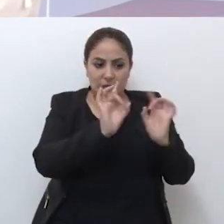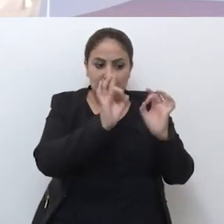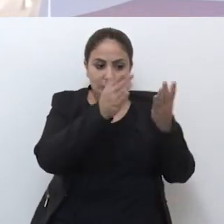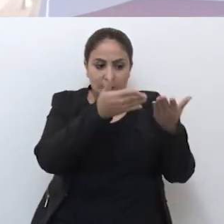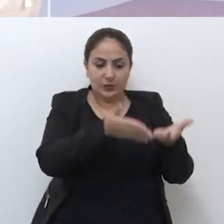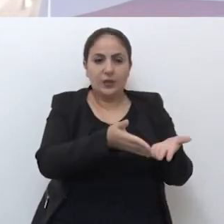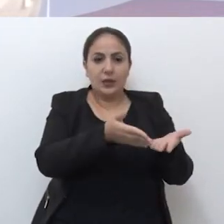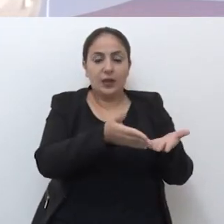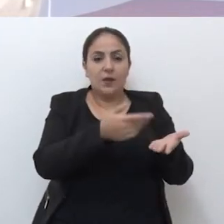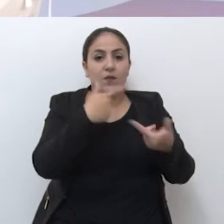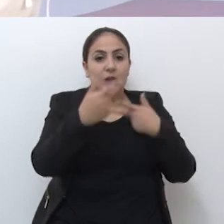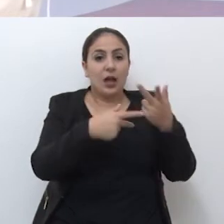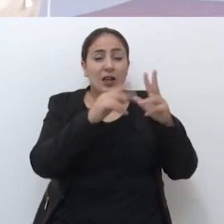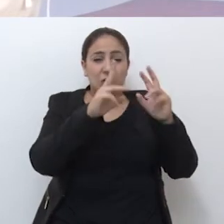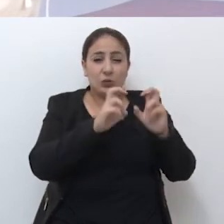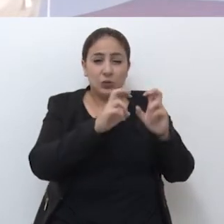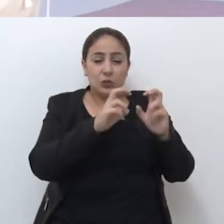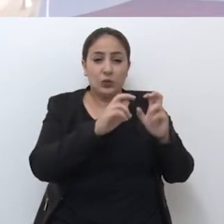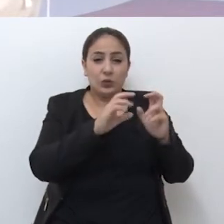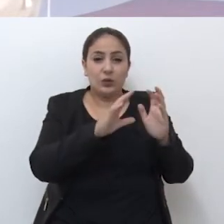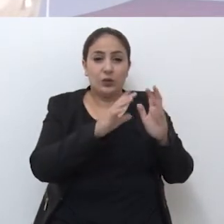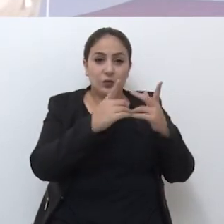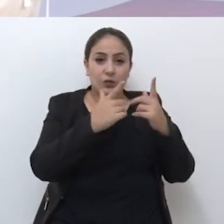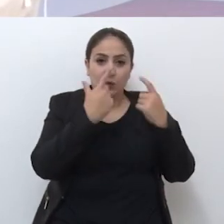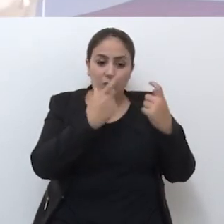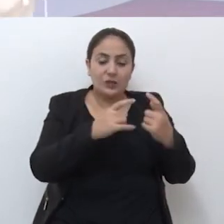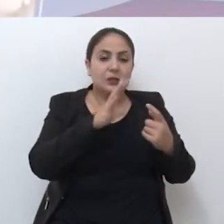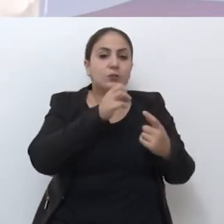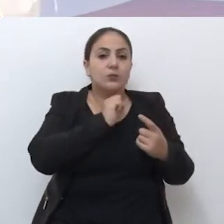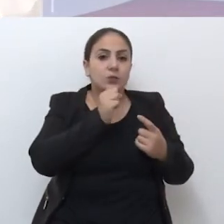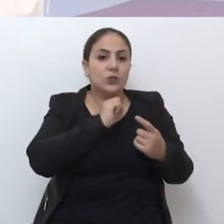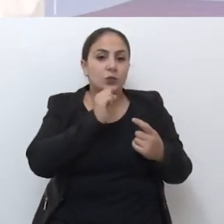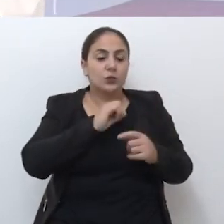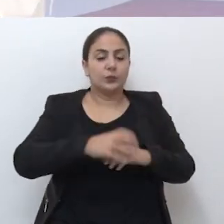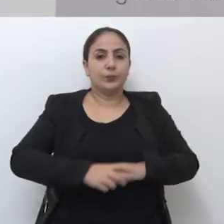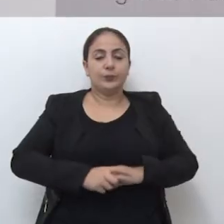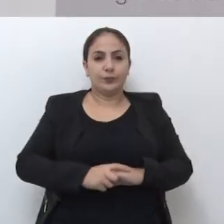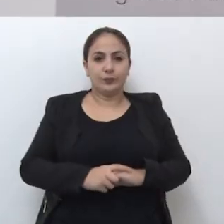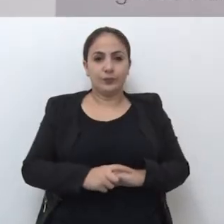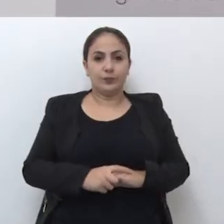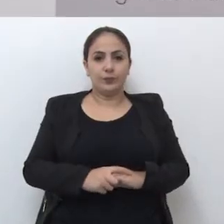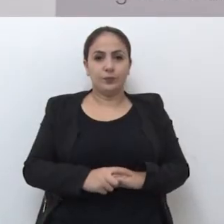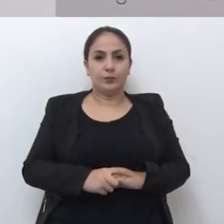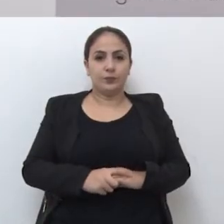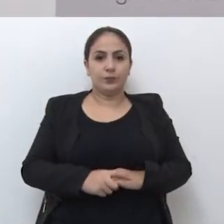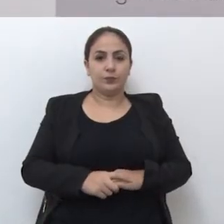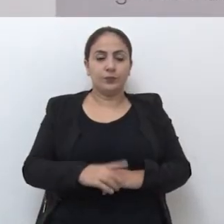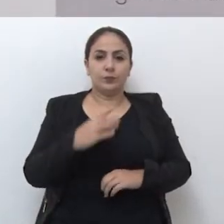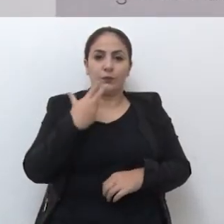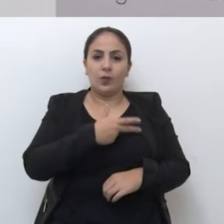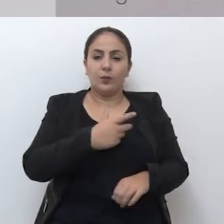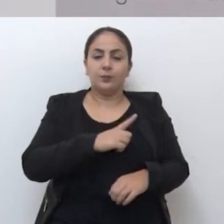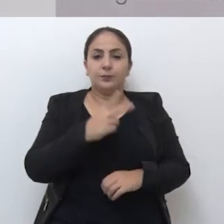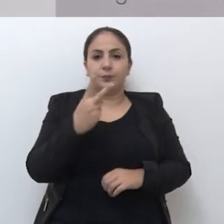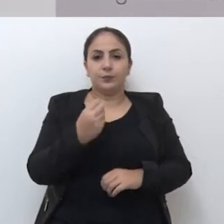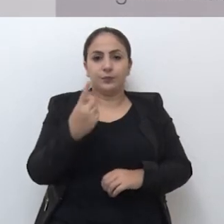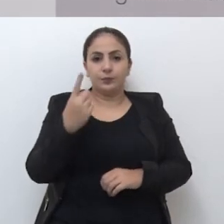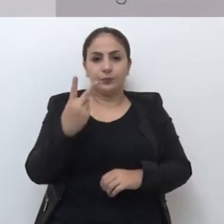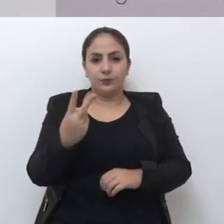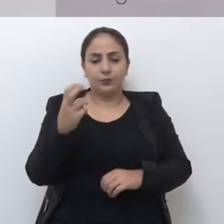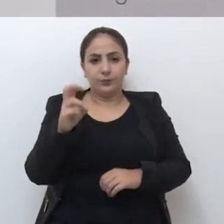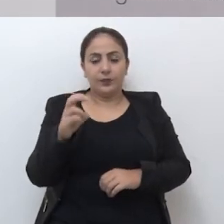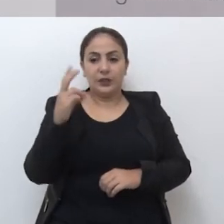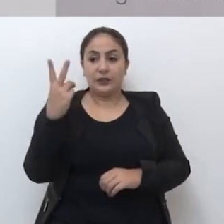cartórios especializados para tratar de crimes contra a terceira idade. Nós teremos em 2025 30% da